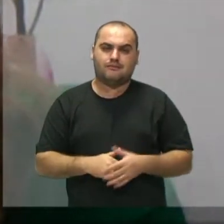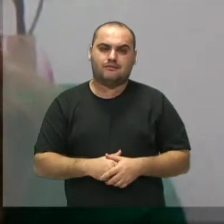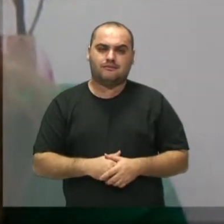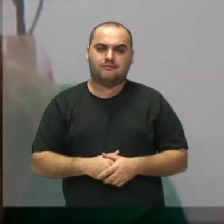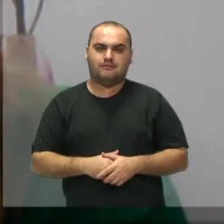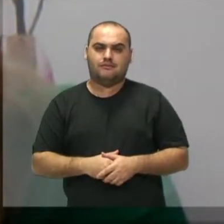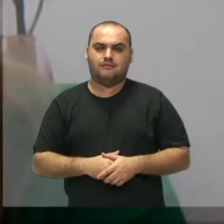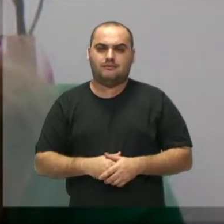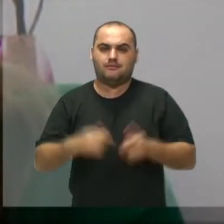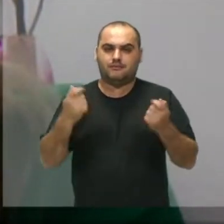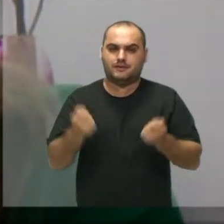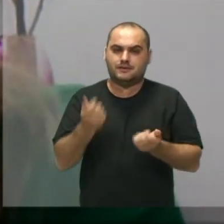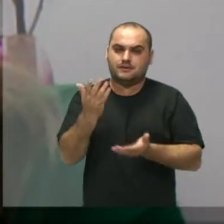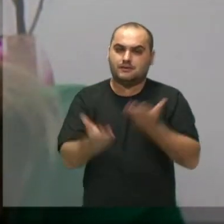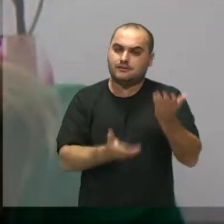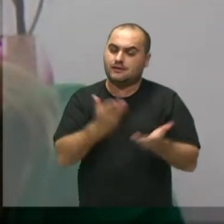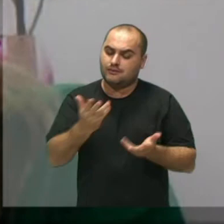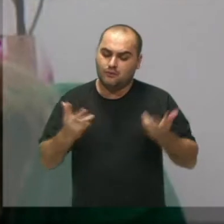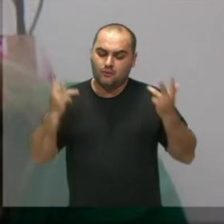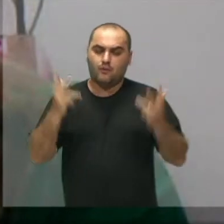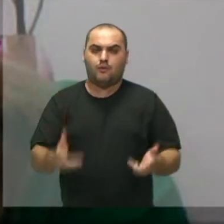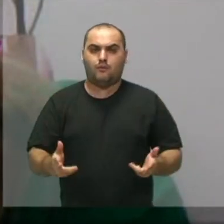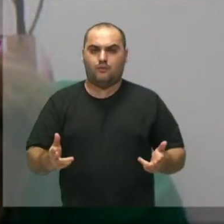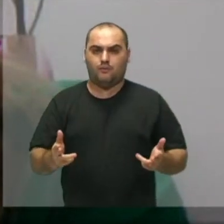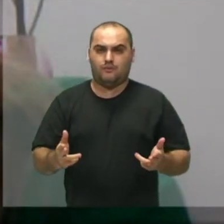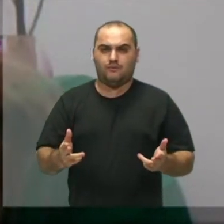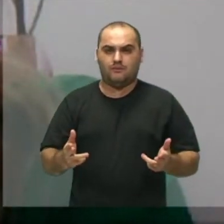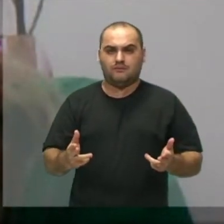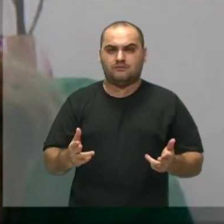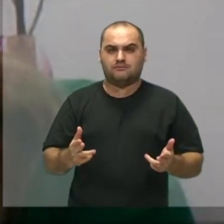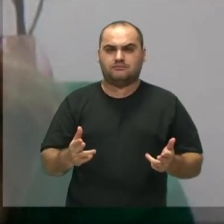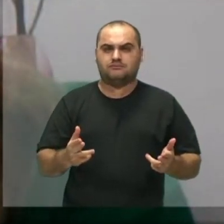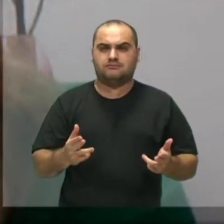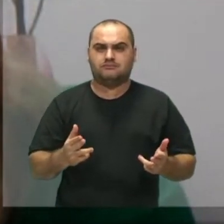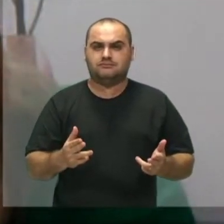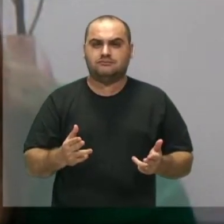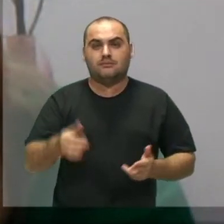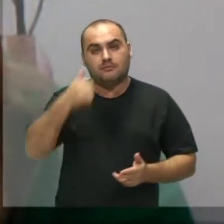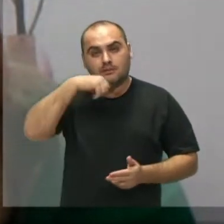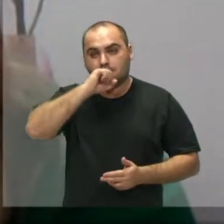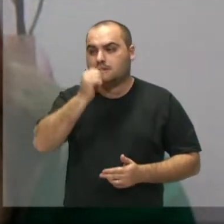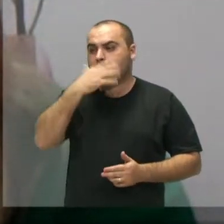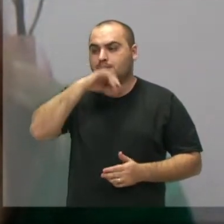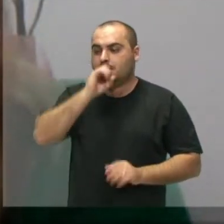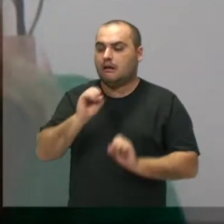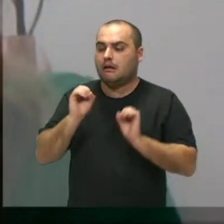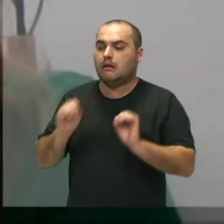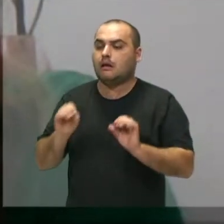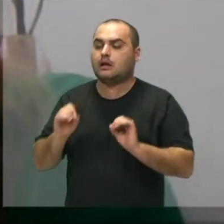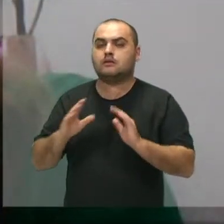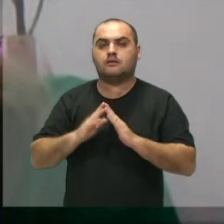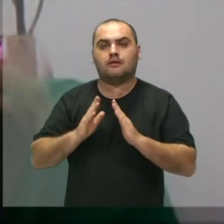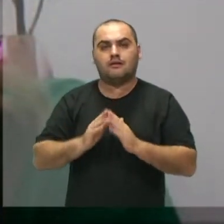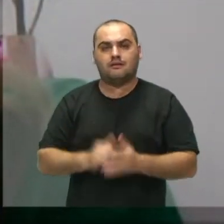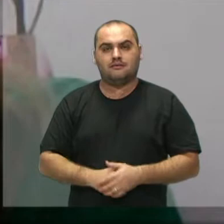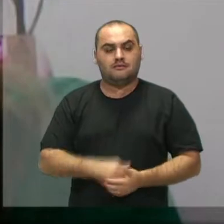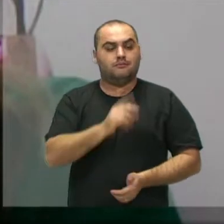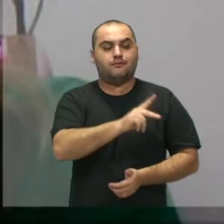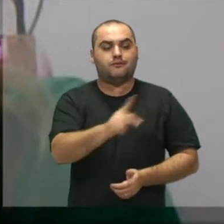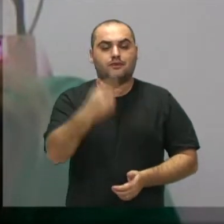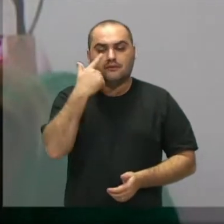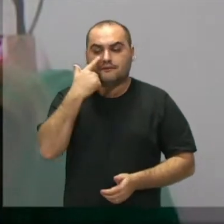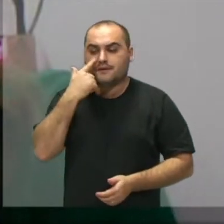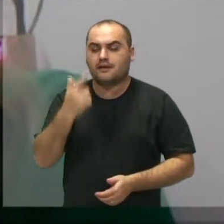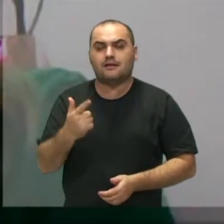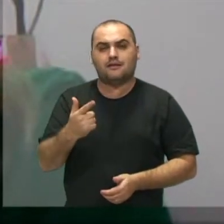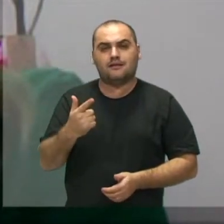que ela tem que ser tratada como igual. Sabe, para que esses pais ensinem em casa isso, para que os professores tenham esse olhar